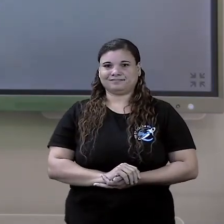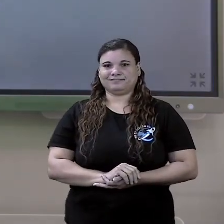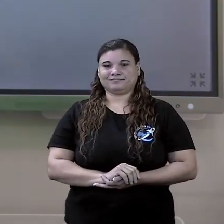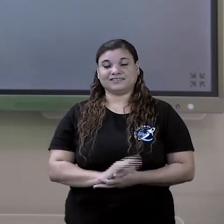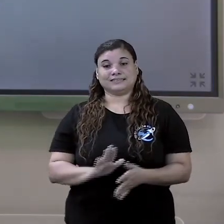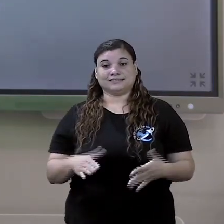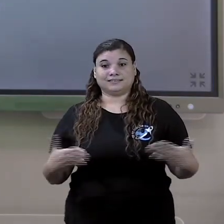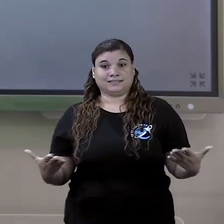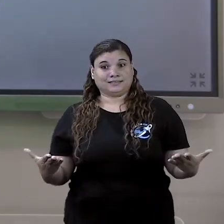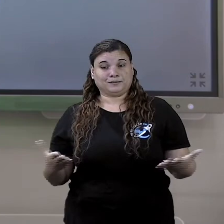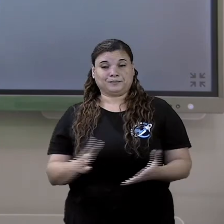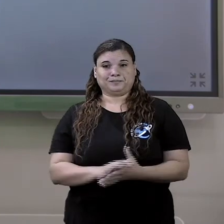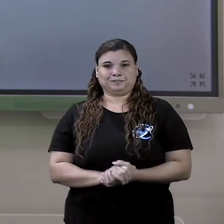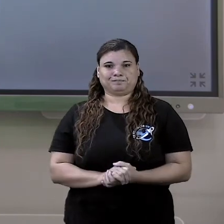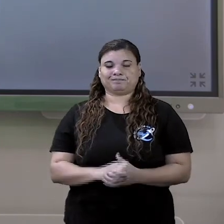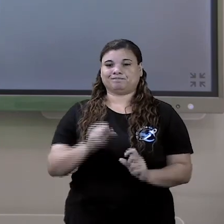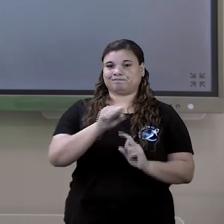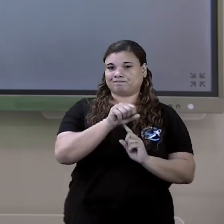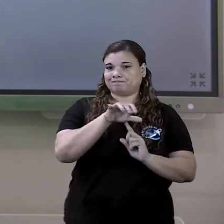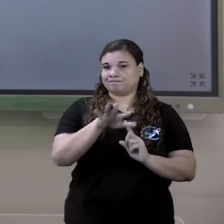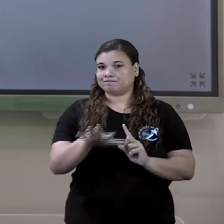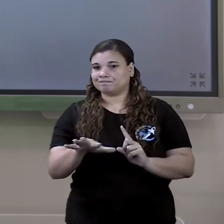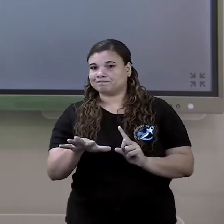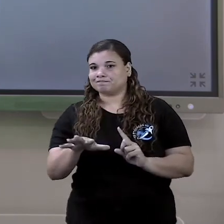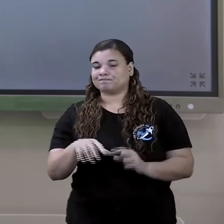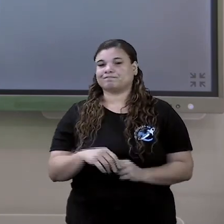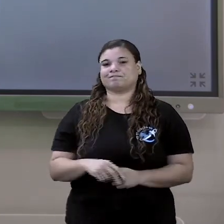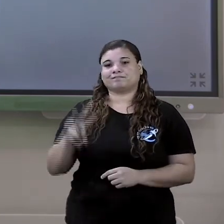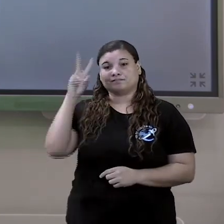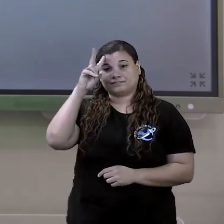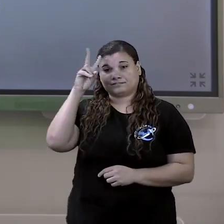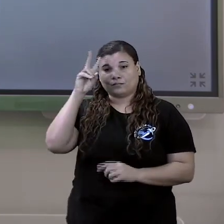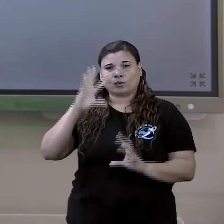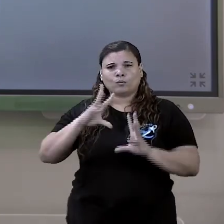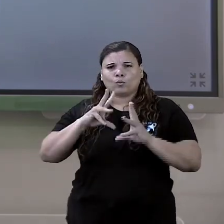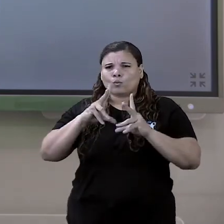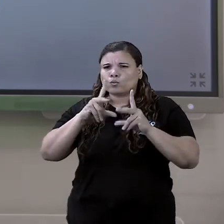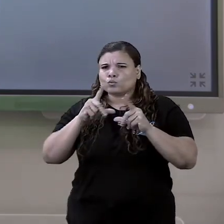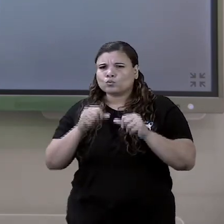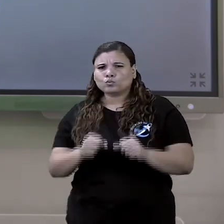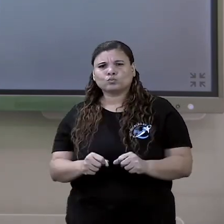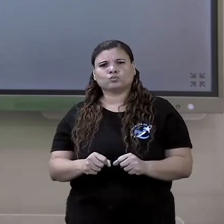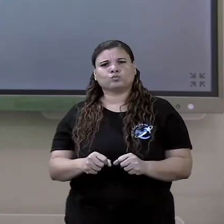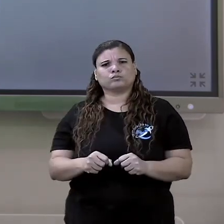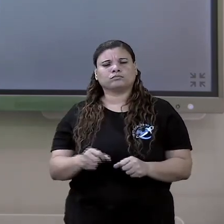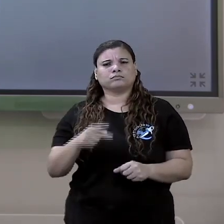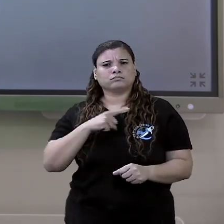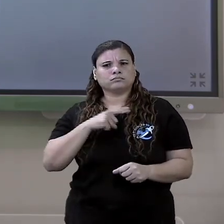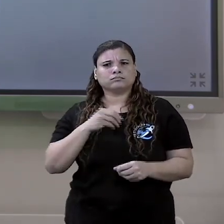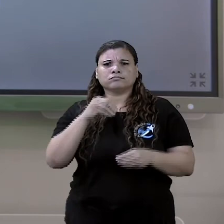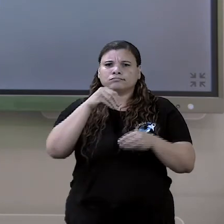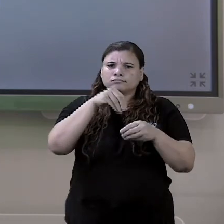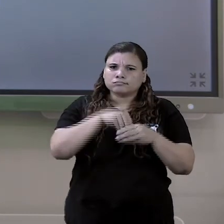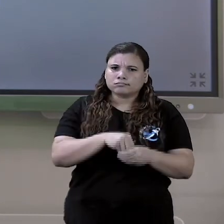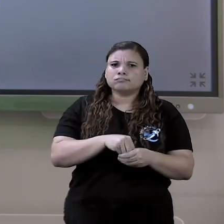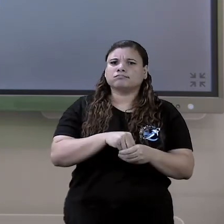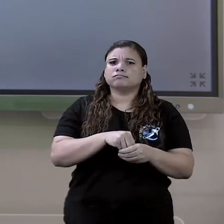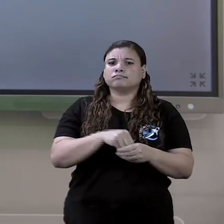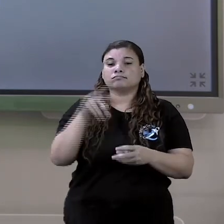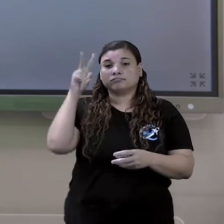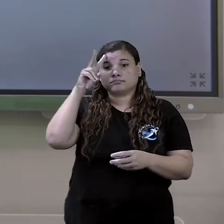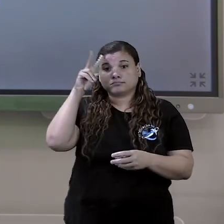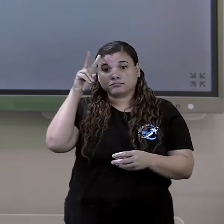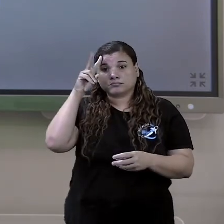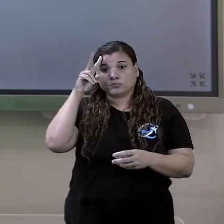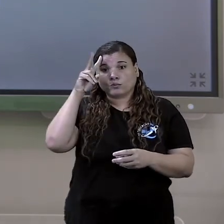Segundo ano, as fontes históricas são todos aqueles elementos utilizados por pesquisadores